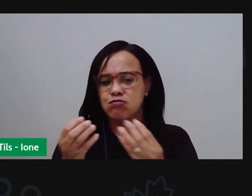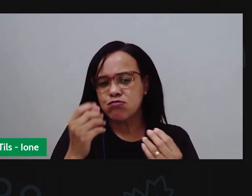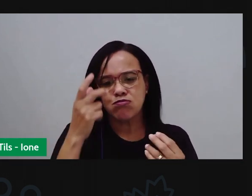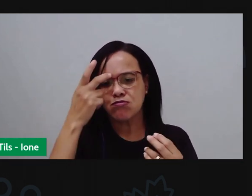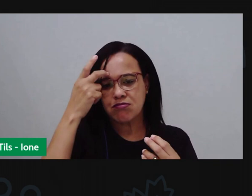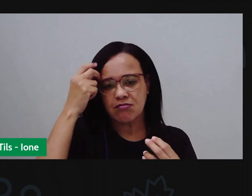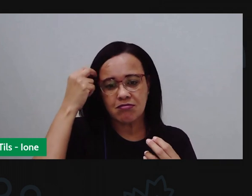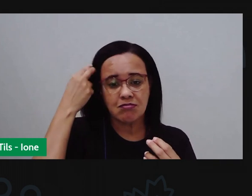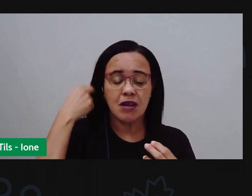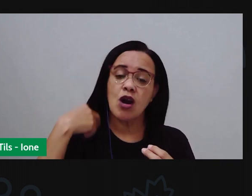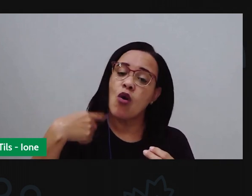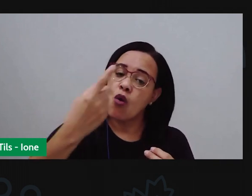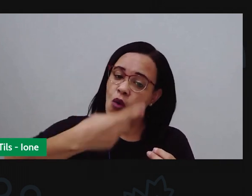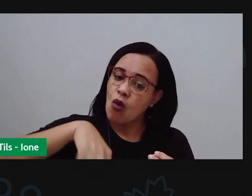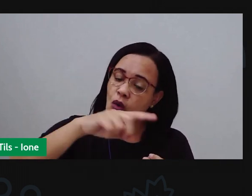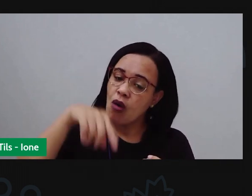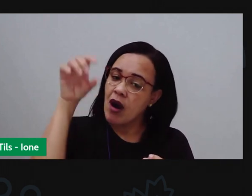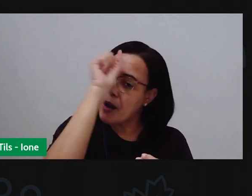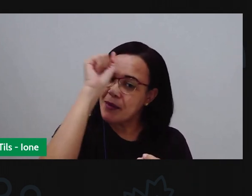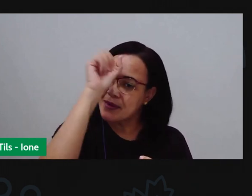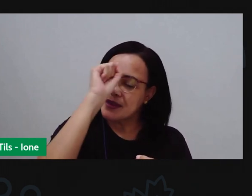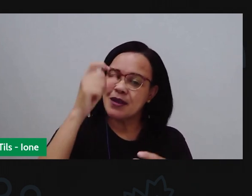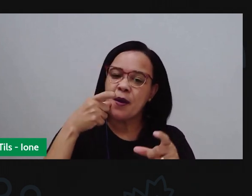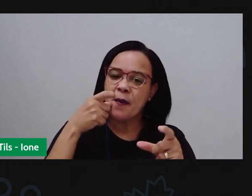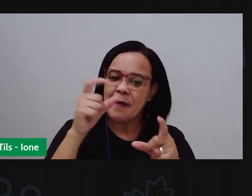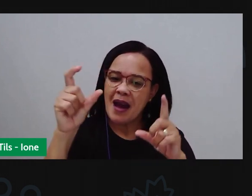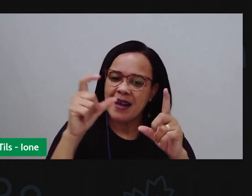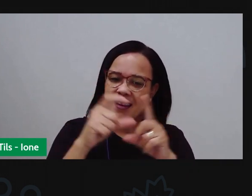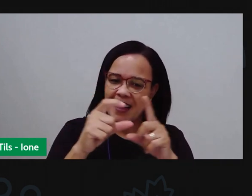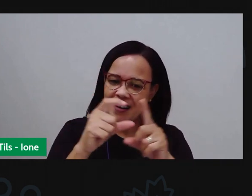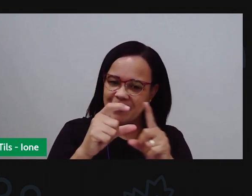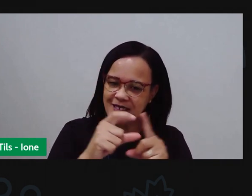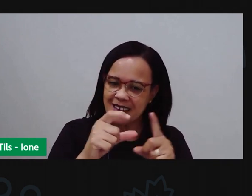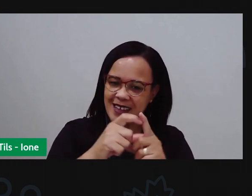A gente aprendeu a escrever algumas palavras,